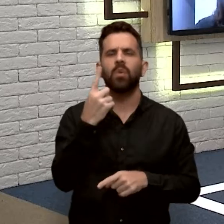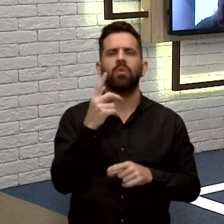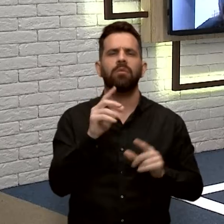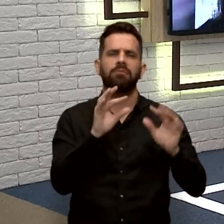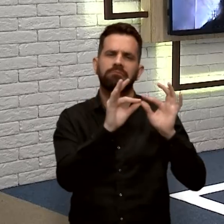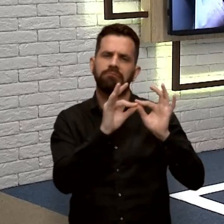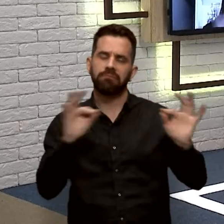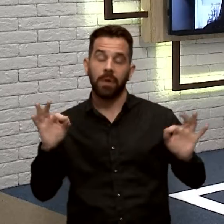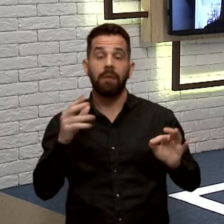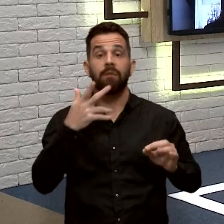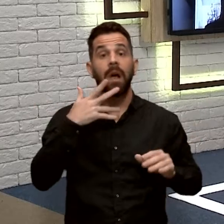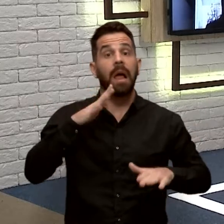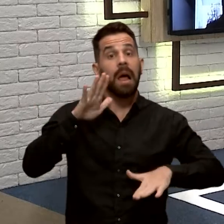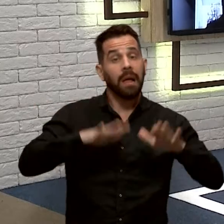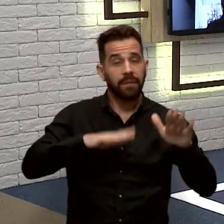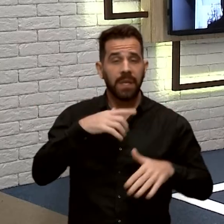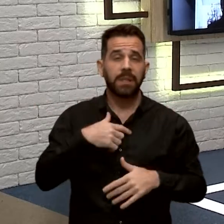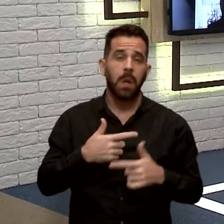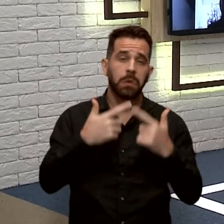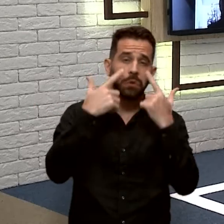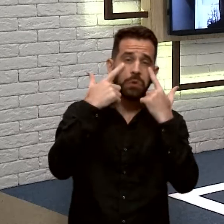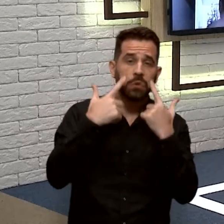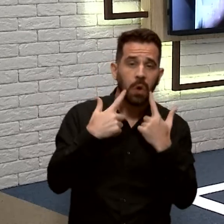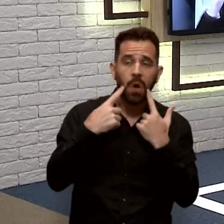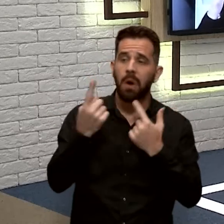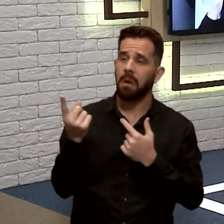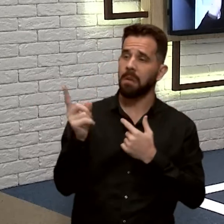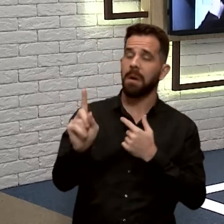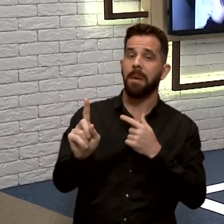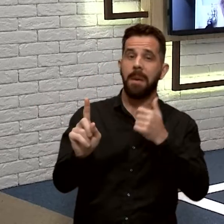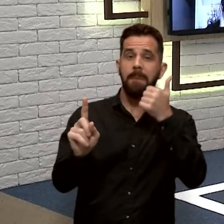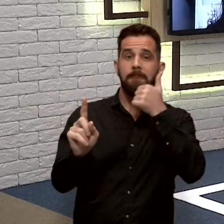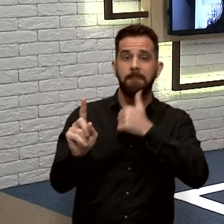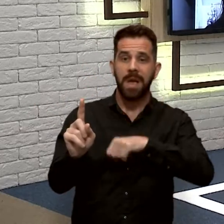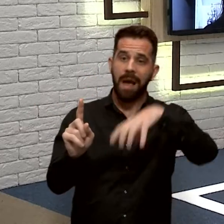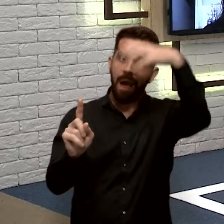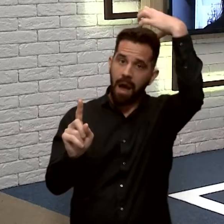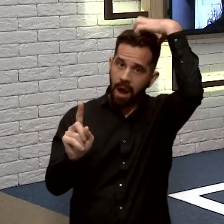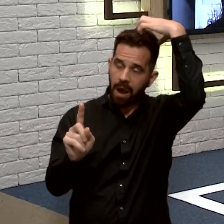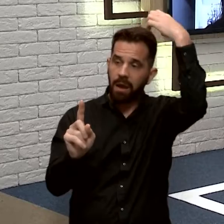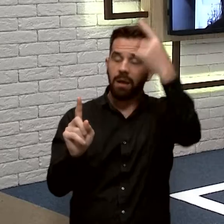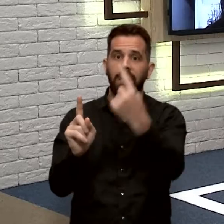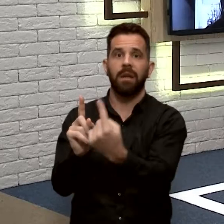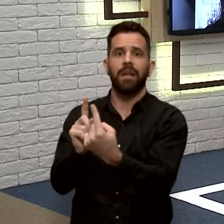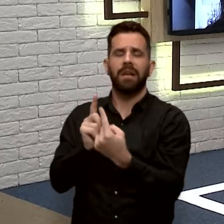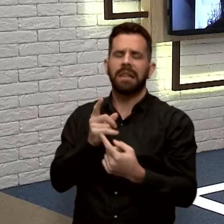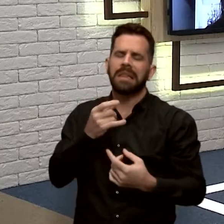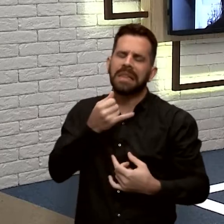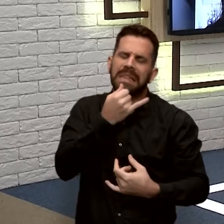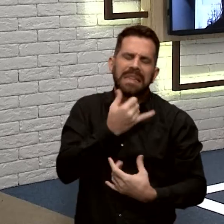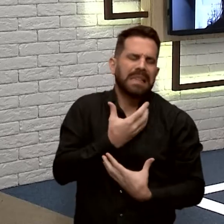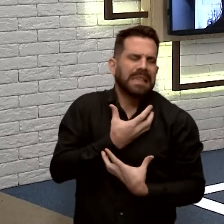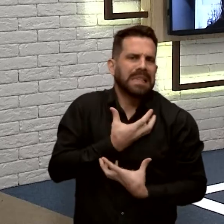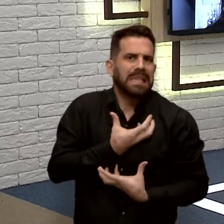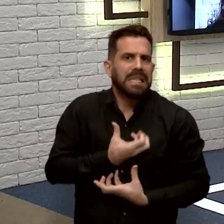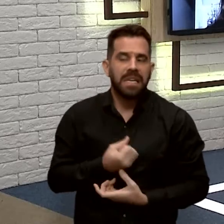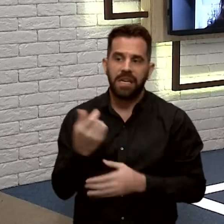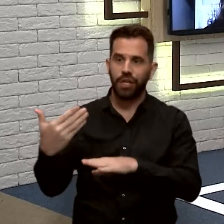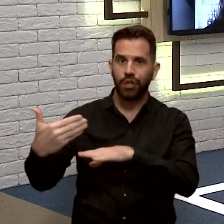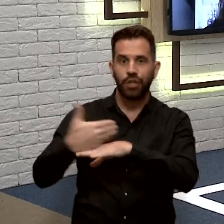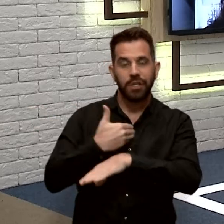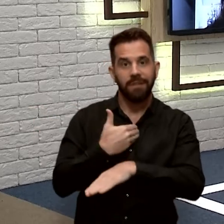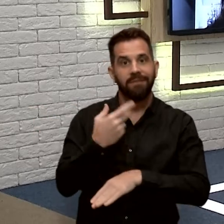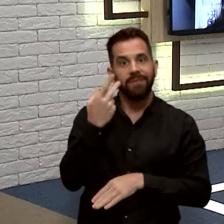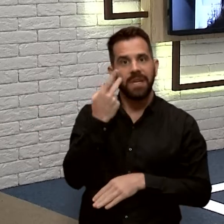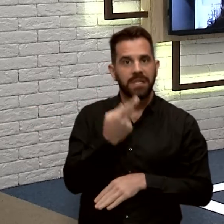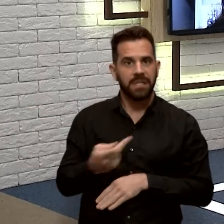assim: às vezes eu choro quando vejo minha rainha passando tanta tristeza chegando para minha visita. Lembra muito a ideia da